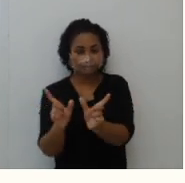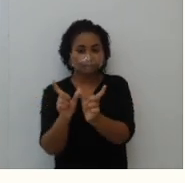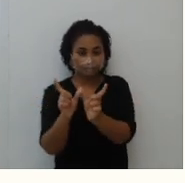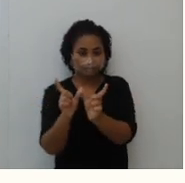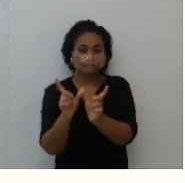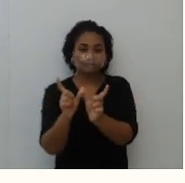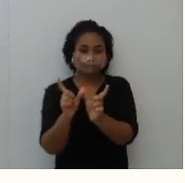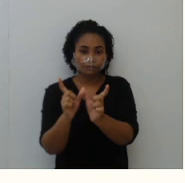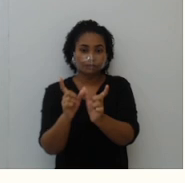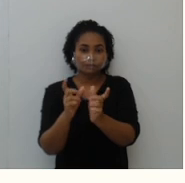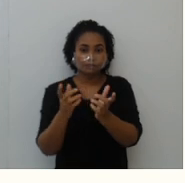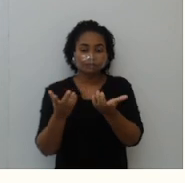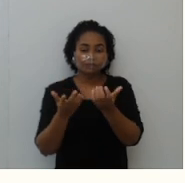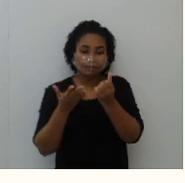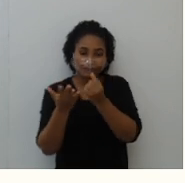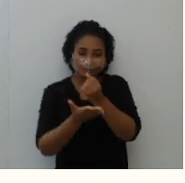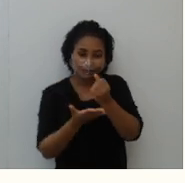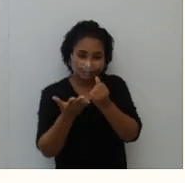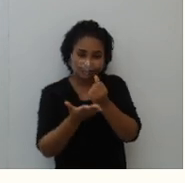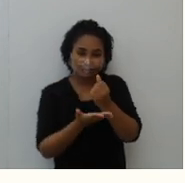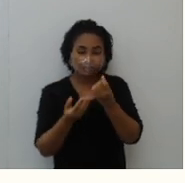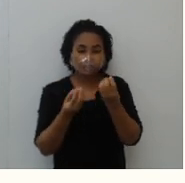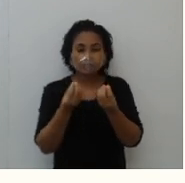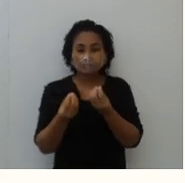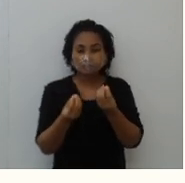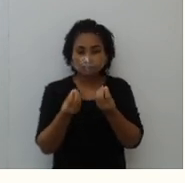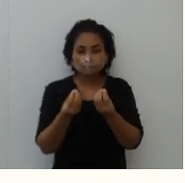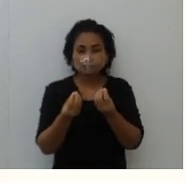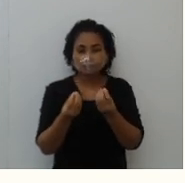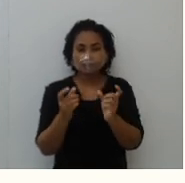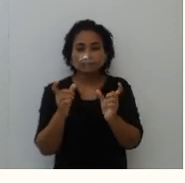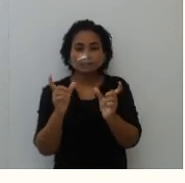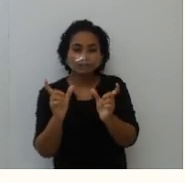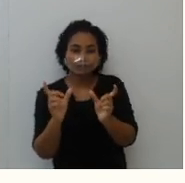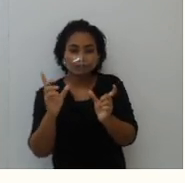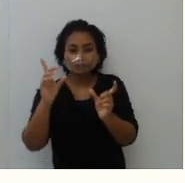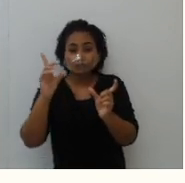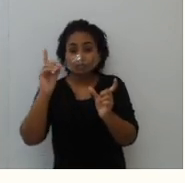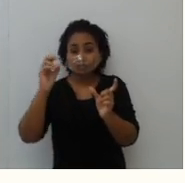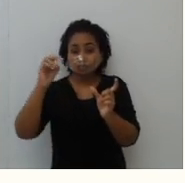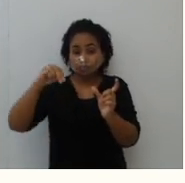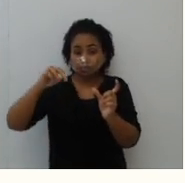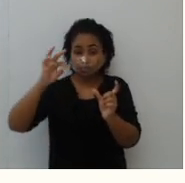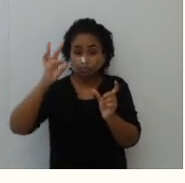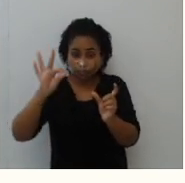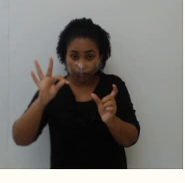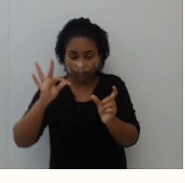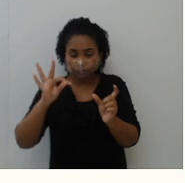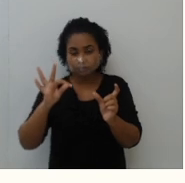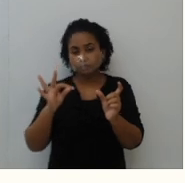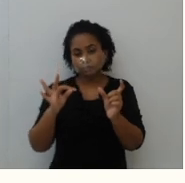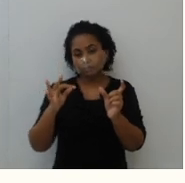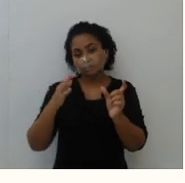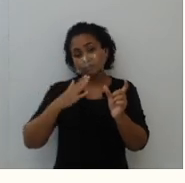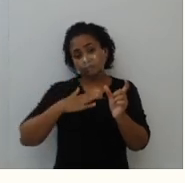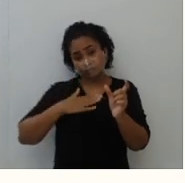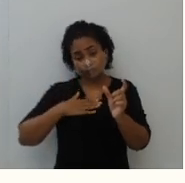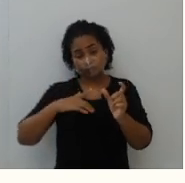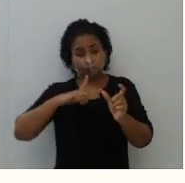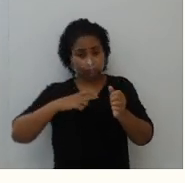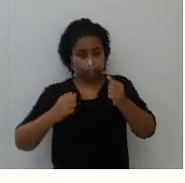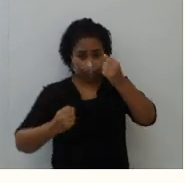o verbo na forma base. Então, I have a car, but I don't use it very often. Eu tenho um carro, mas eu não